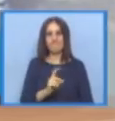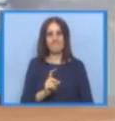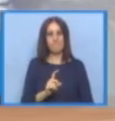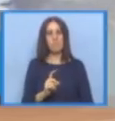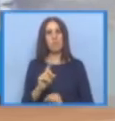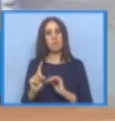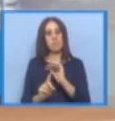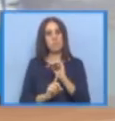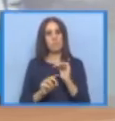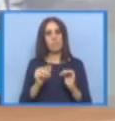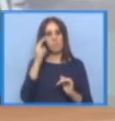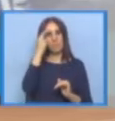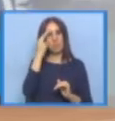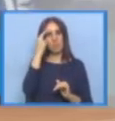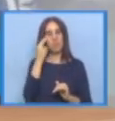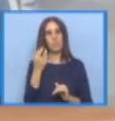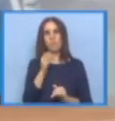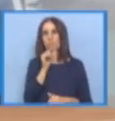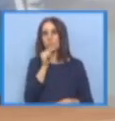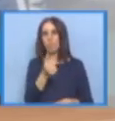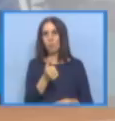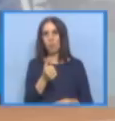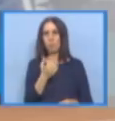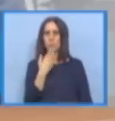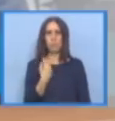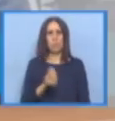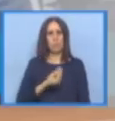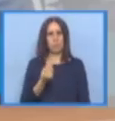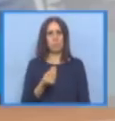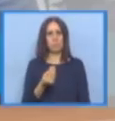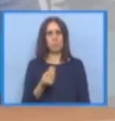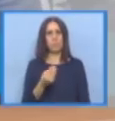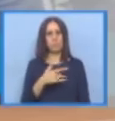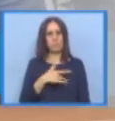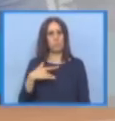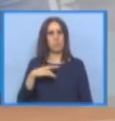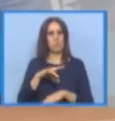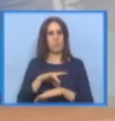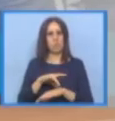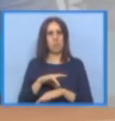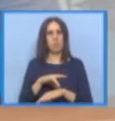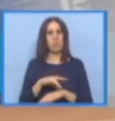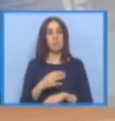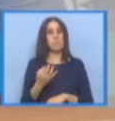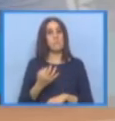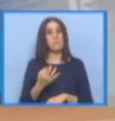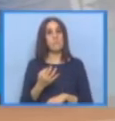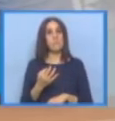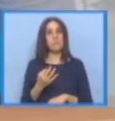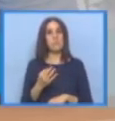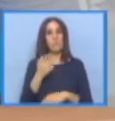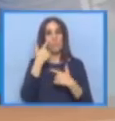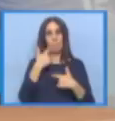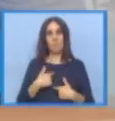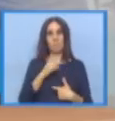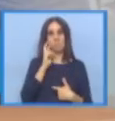por ser exilado para a Madeira, onde acabou por falecer bastante novo, com uma pneumonia. E, de facto, assim aos olhos